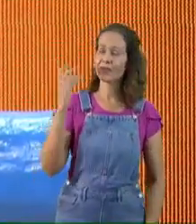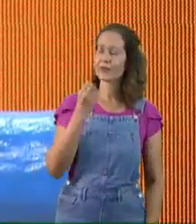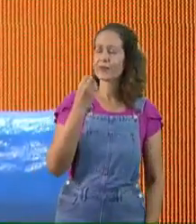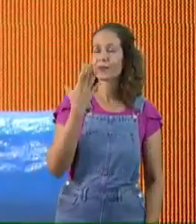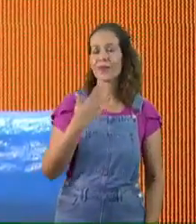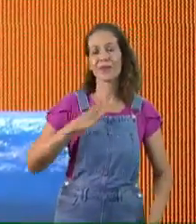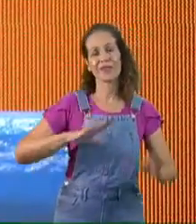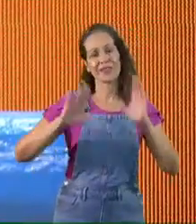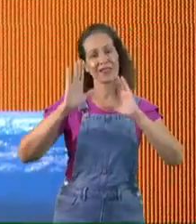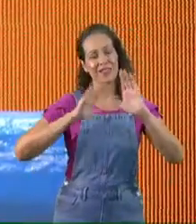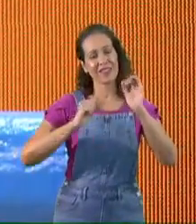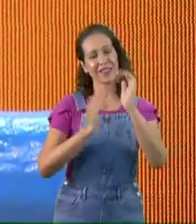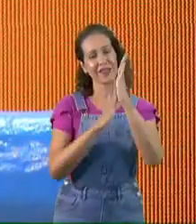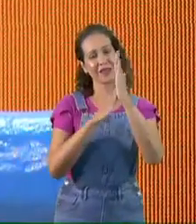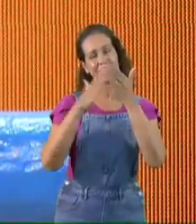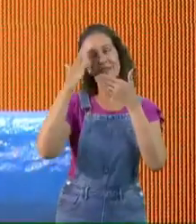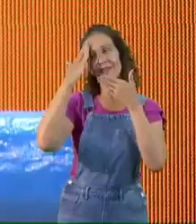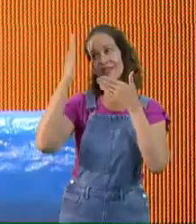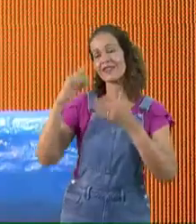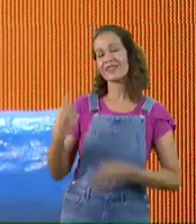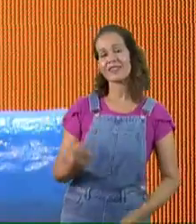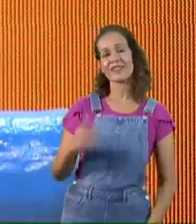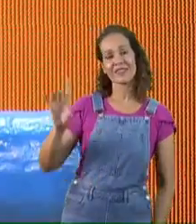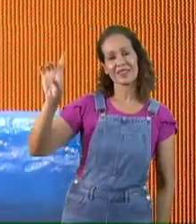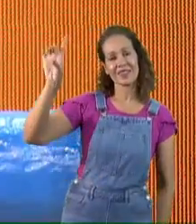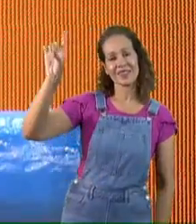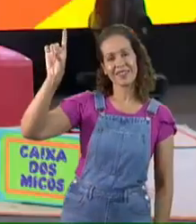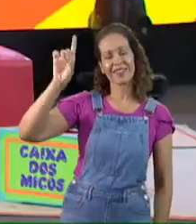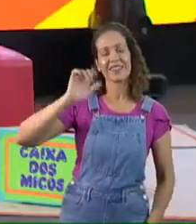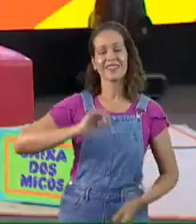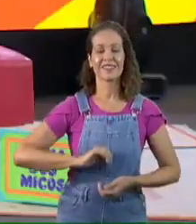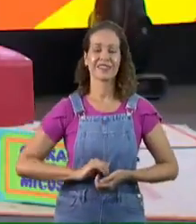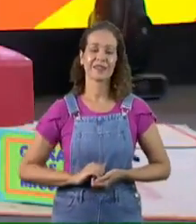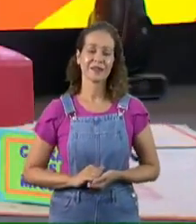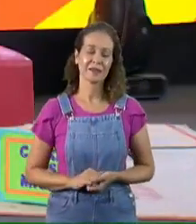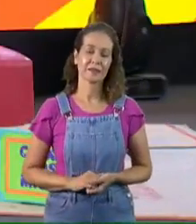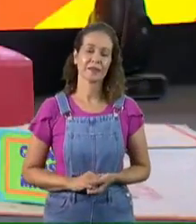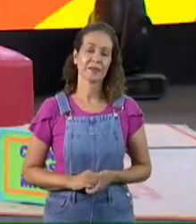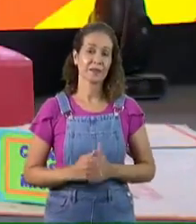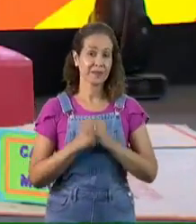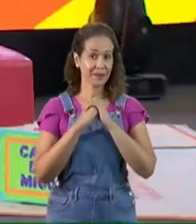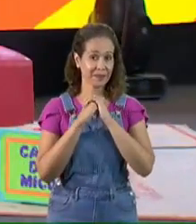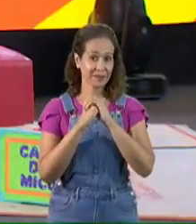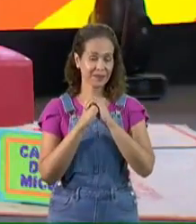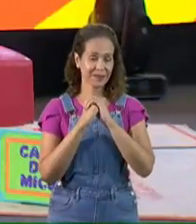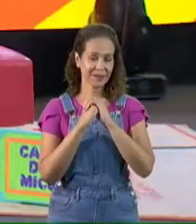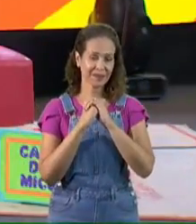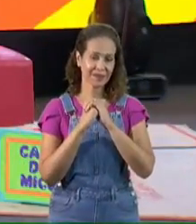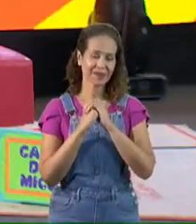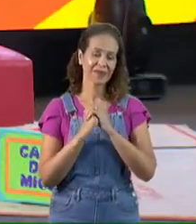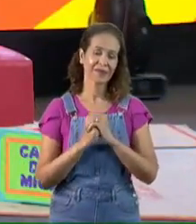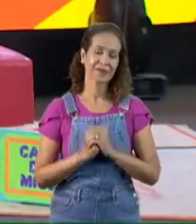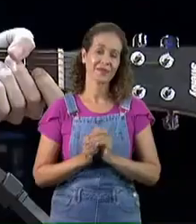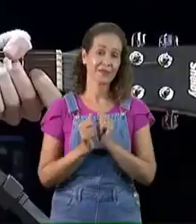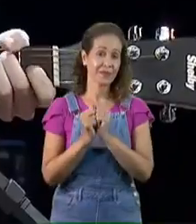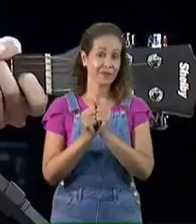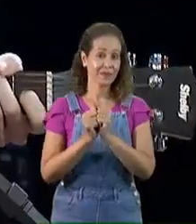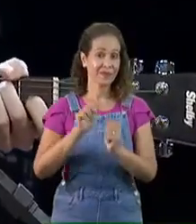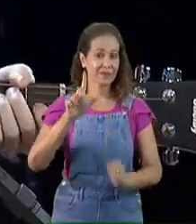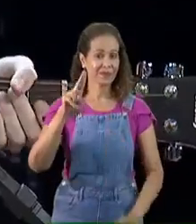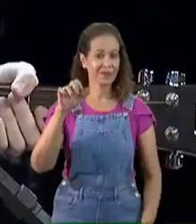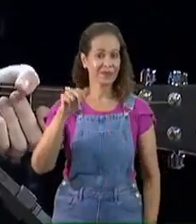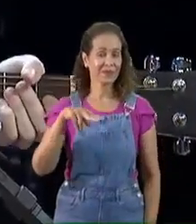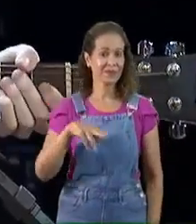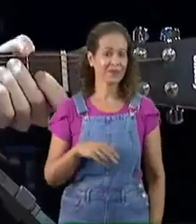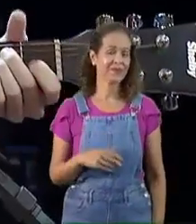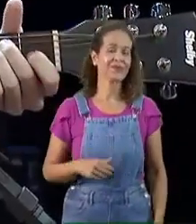cantar louvores em gratidão ao nosso Deus. Muito bom. Amém? Vamos lá, tio Luan.